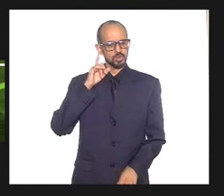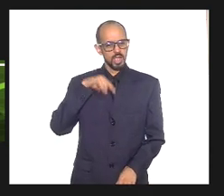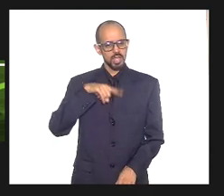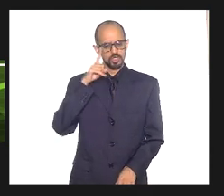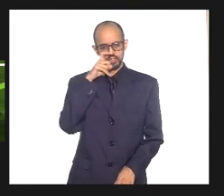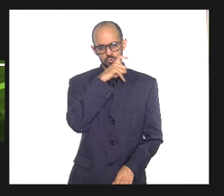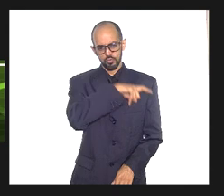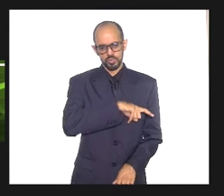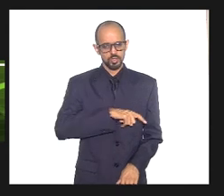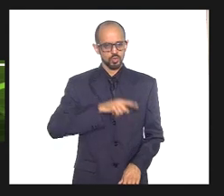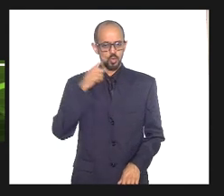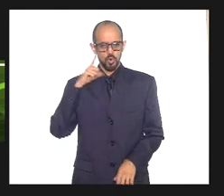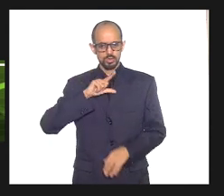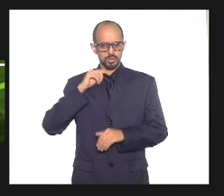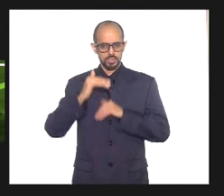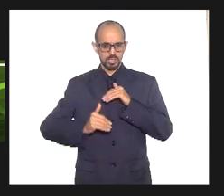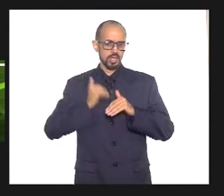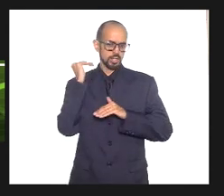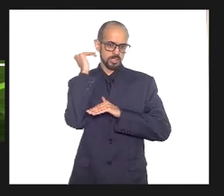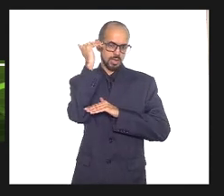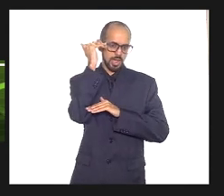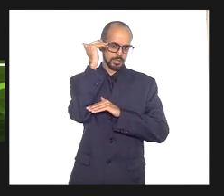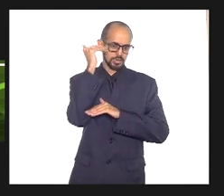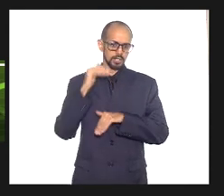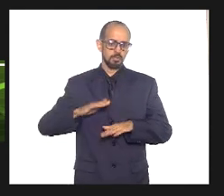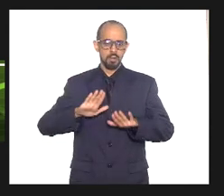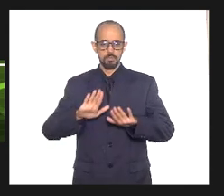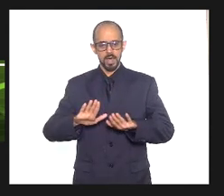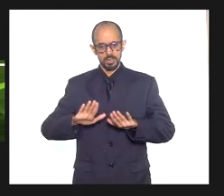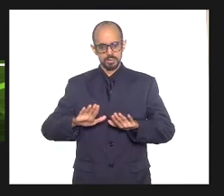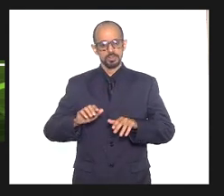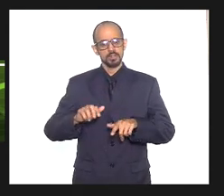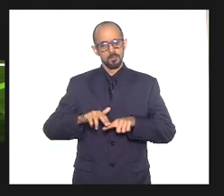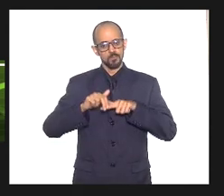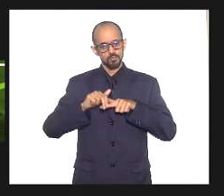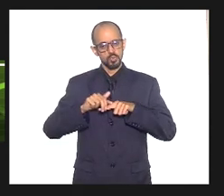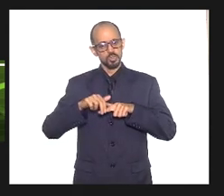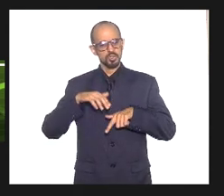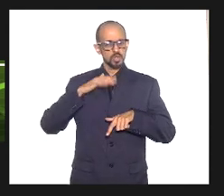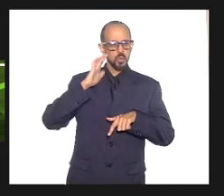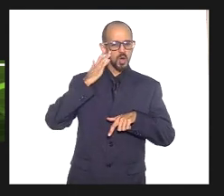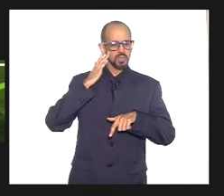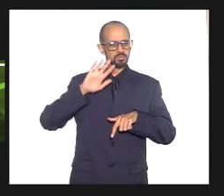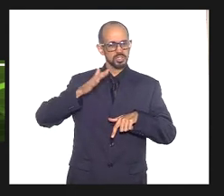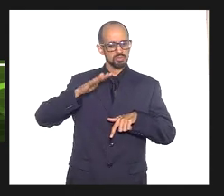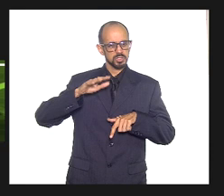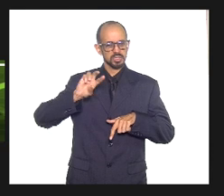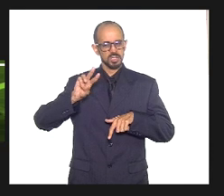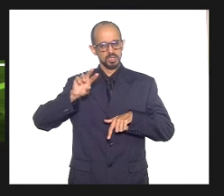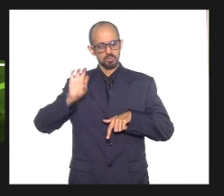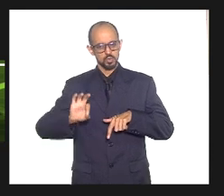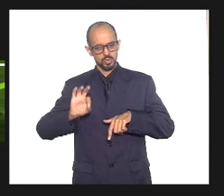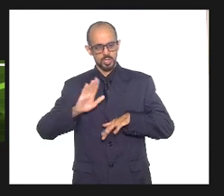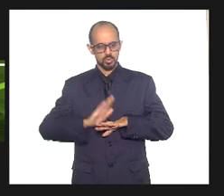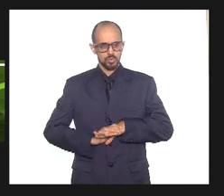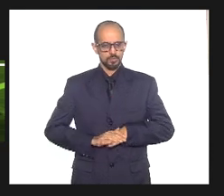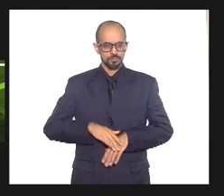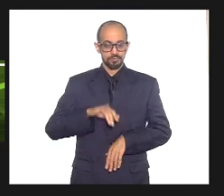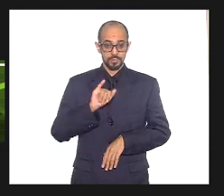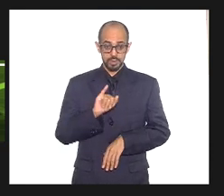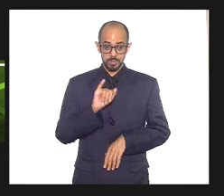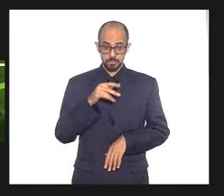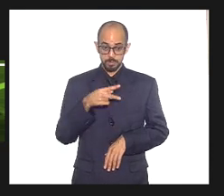atinja esse nível de crescimento, mas eu trabalharia aí mais em torno de 3%. O IPCA, em